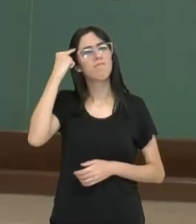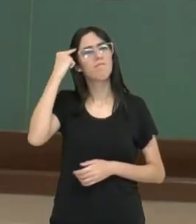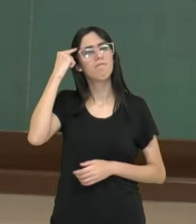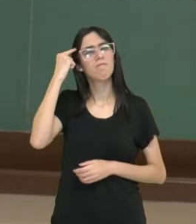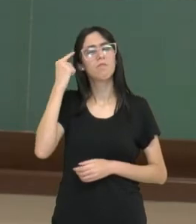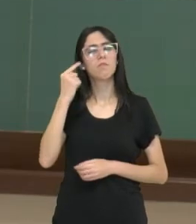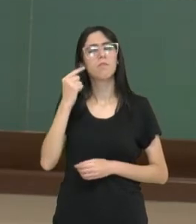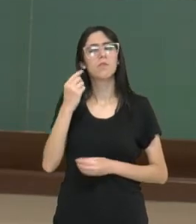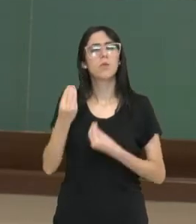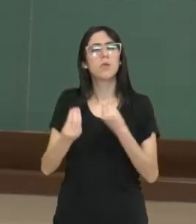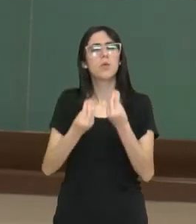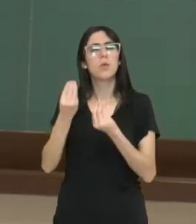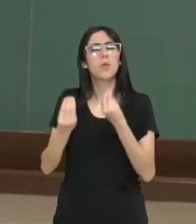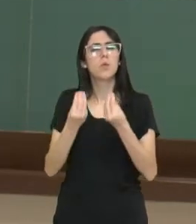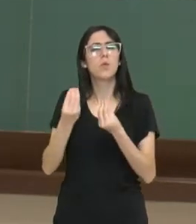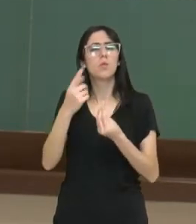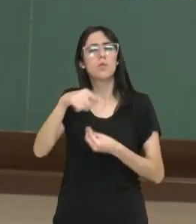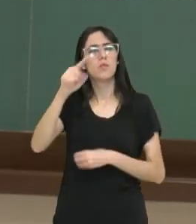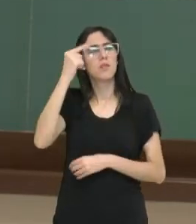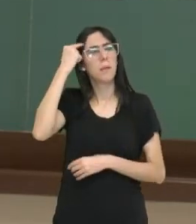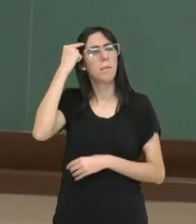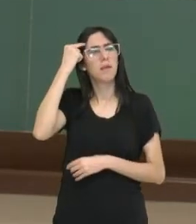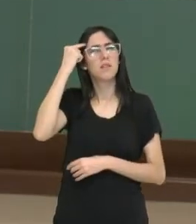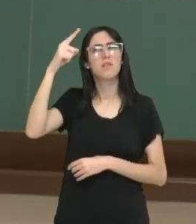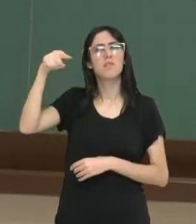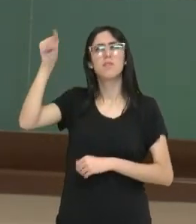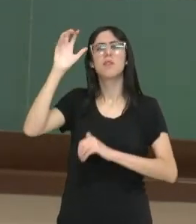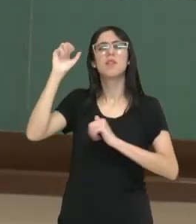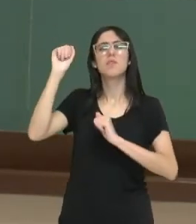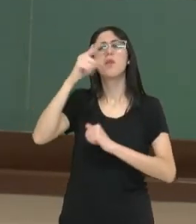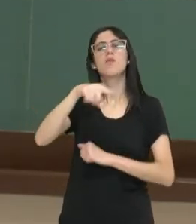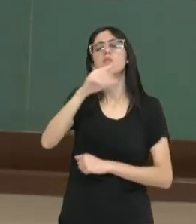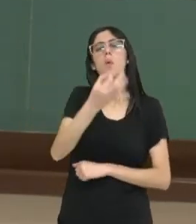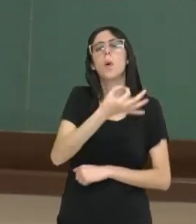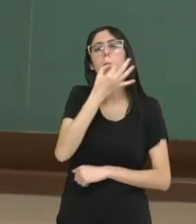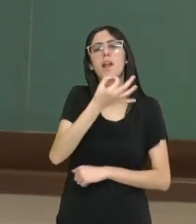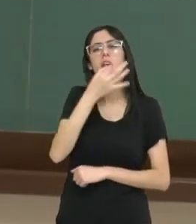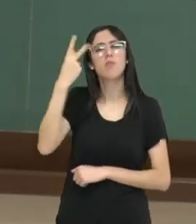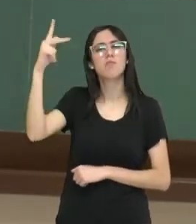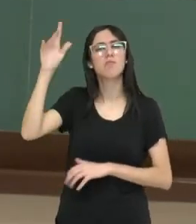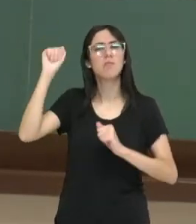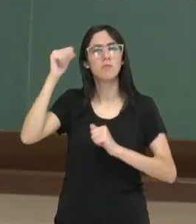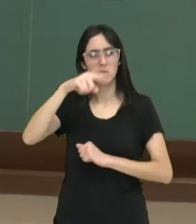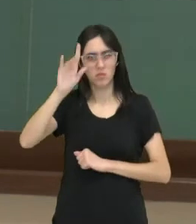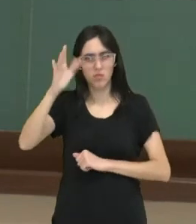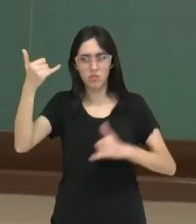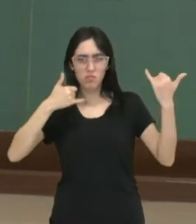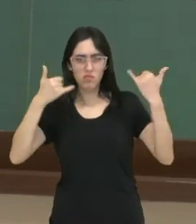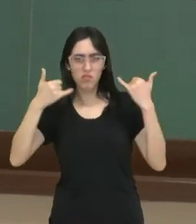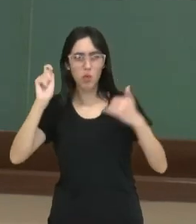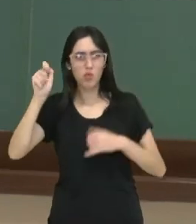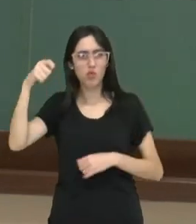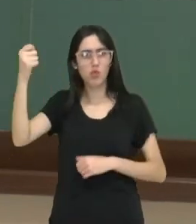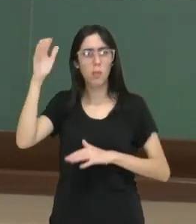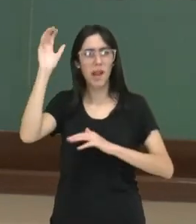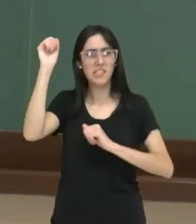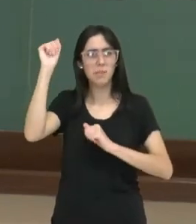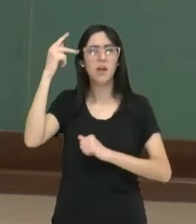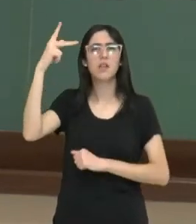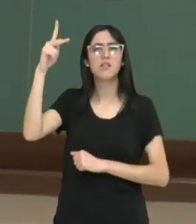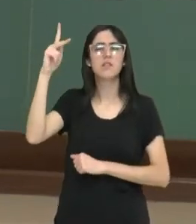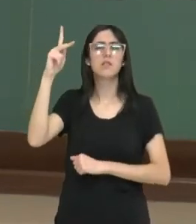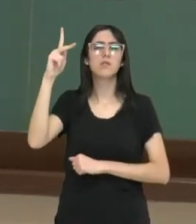que vocês já pensaram? O que vocês pensam dos espanhóis? Já ouviram falar sobre isso, sobre seus